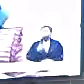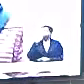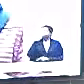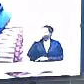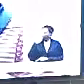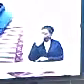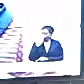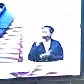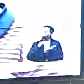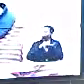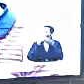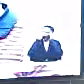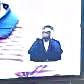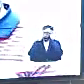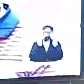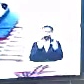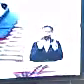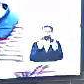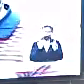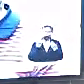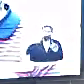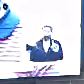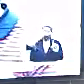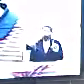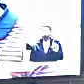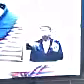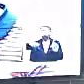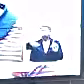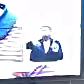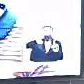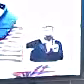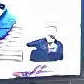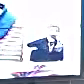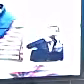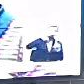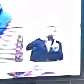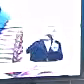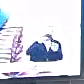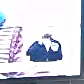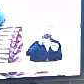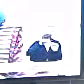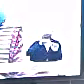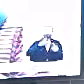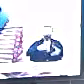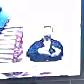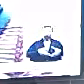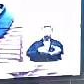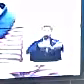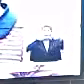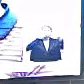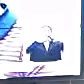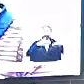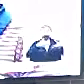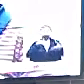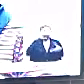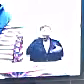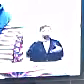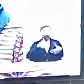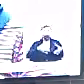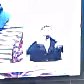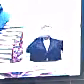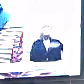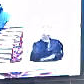pessoas trombam com orelhão trombam em árvore Eles não têm sensibilidade de colocar as coisas nos lugares para ajudar as pessoas a